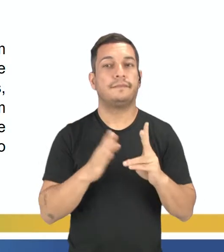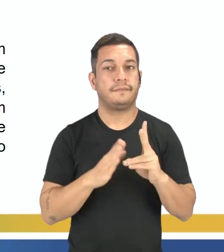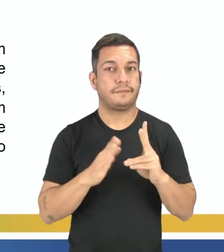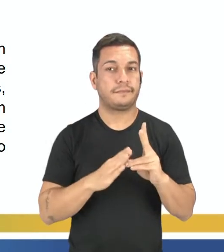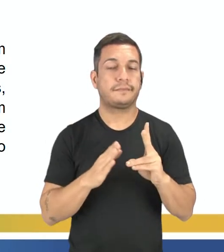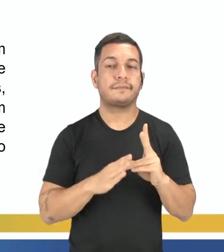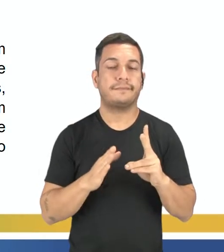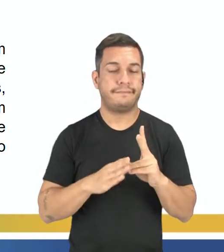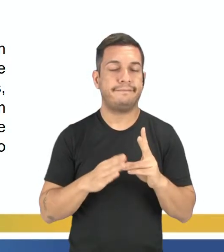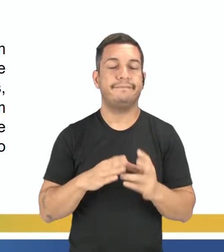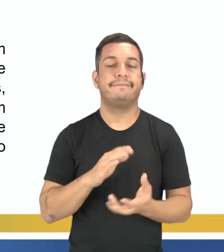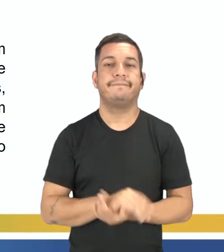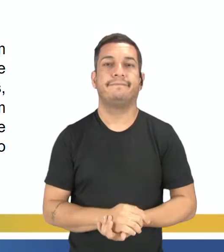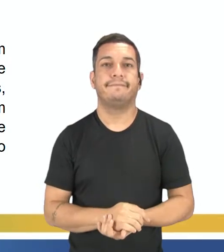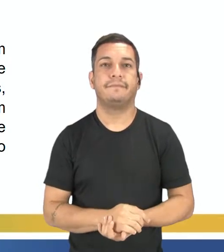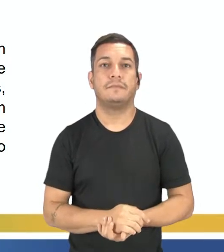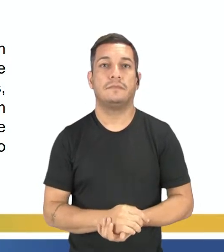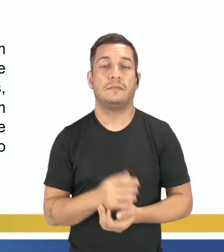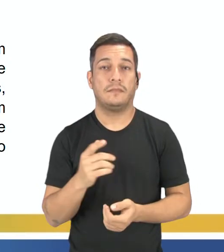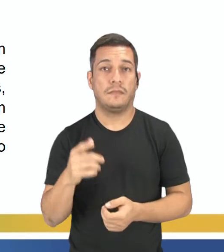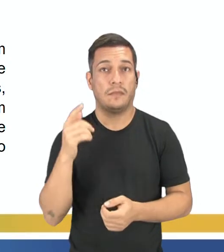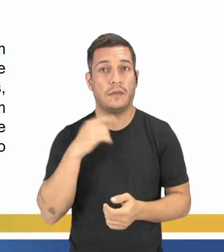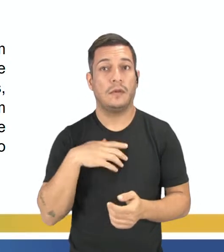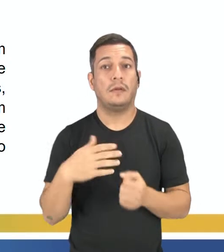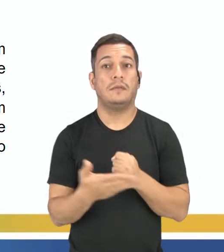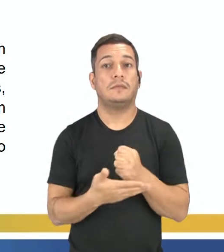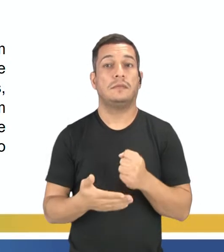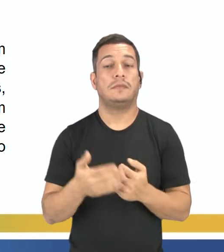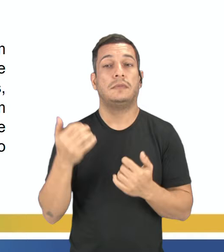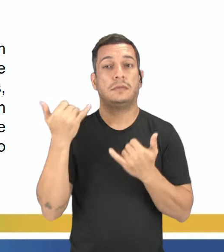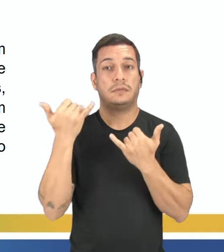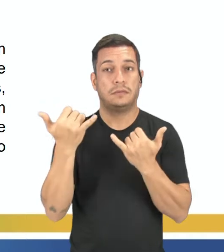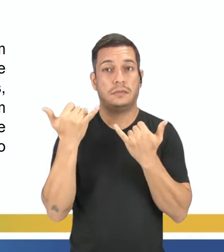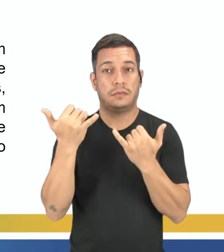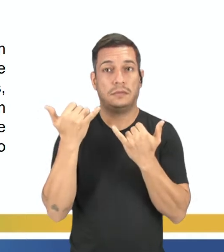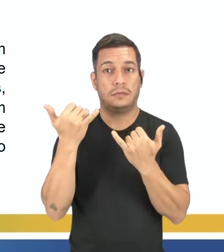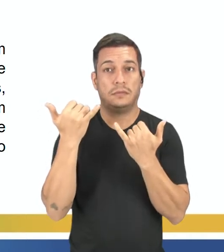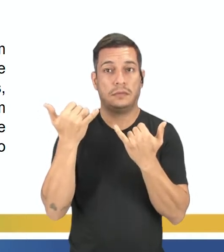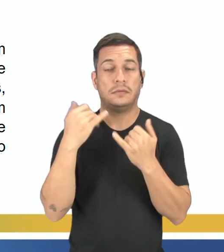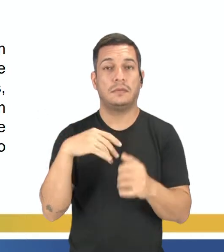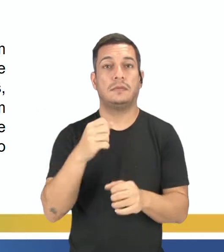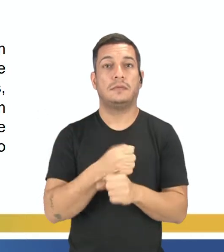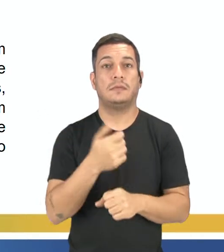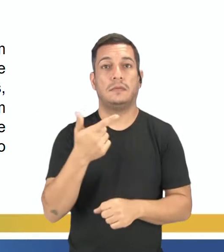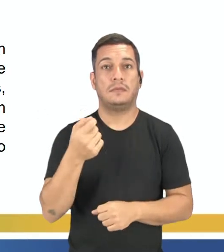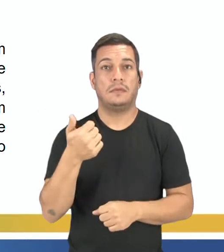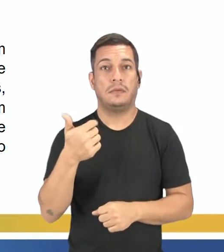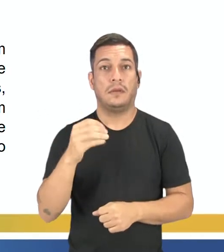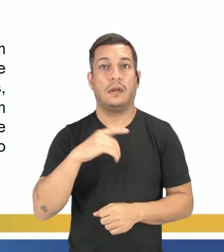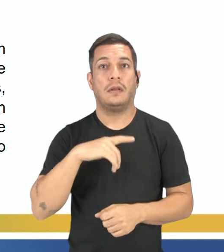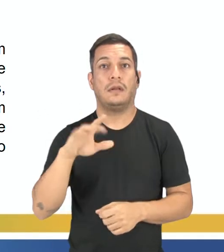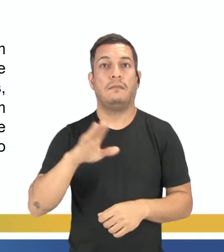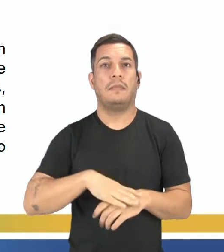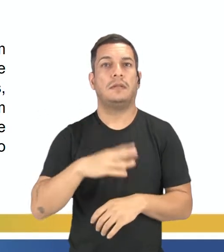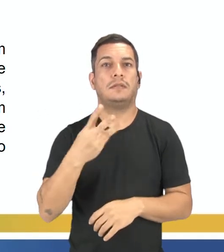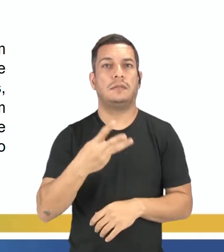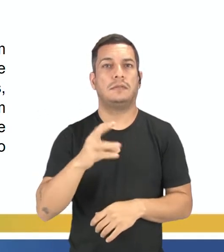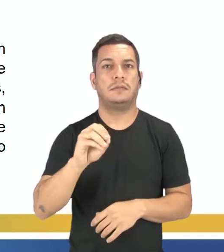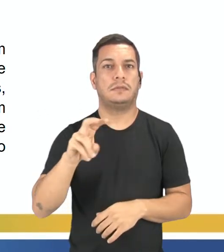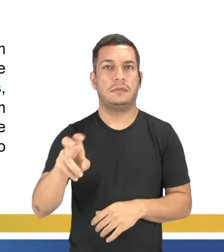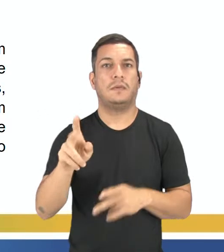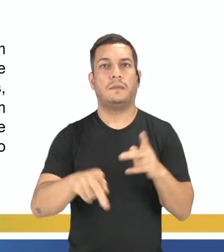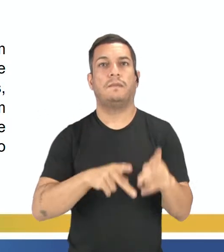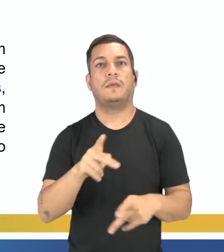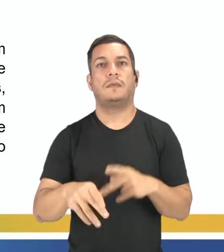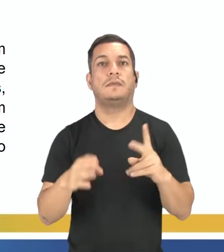cultural maravilhoso nós temos aqui no nosso país, tá? Segundo o censo do IBGE de 2010, existem mais de 305